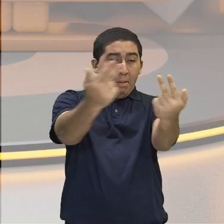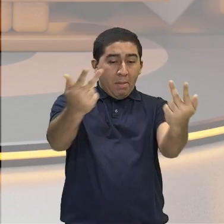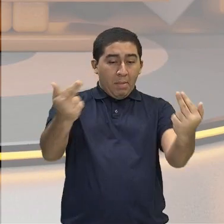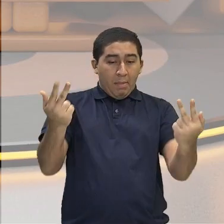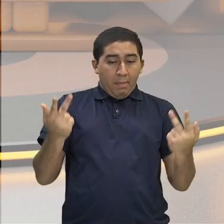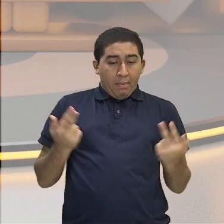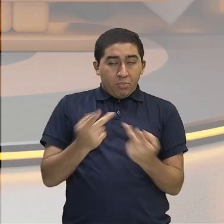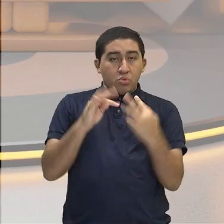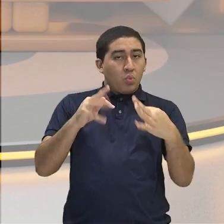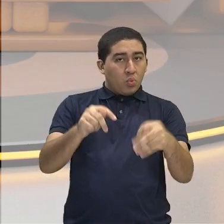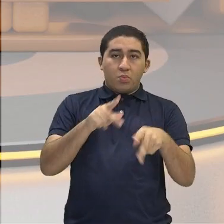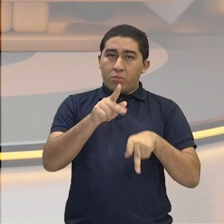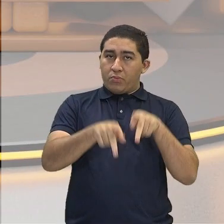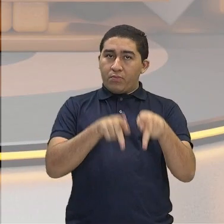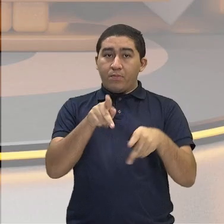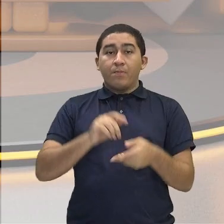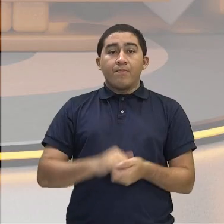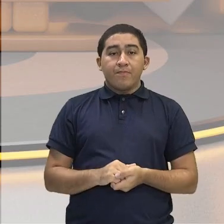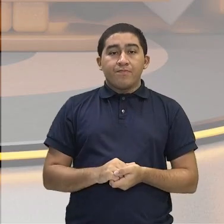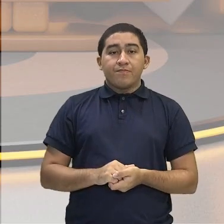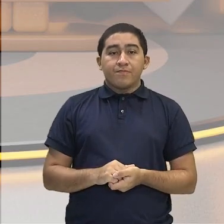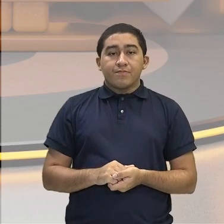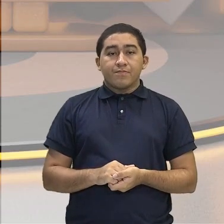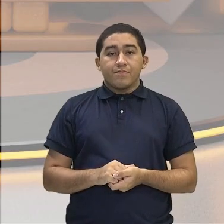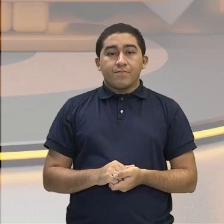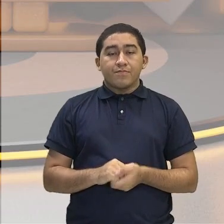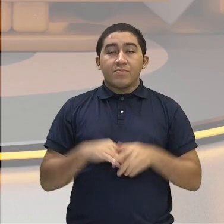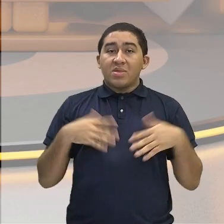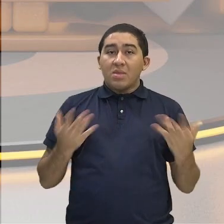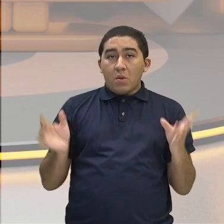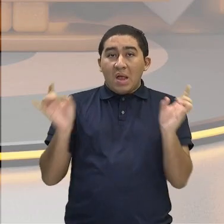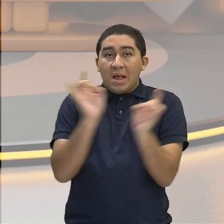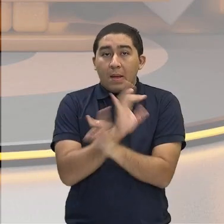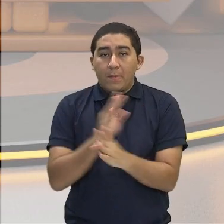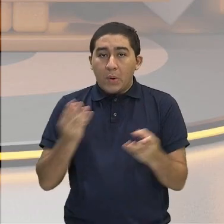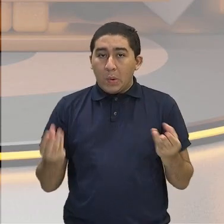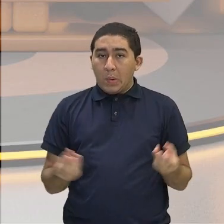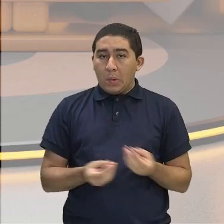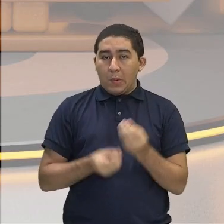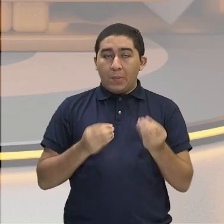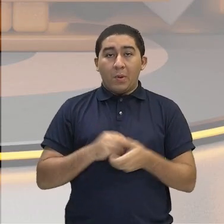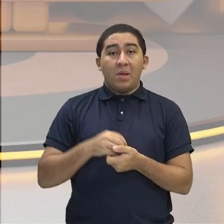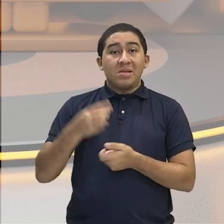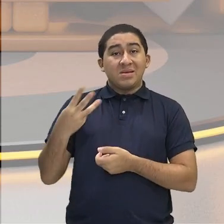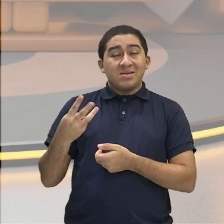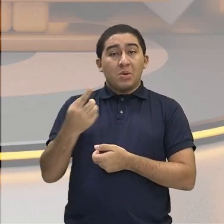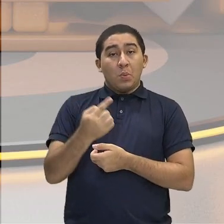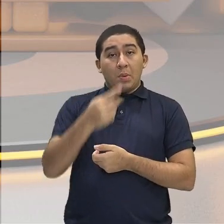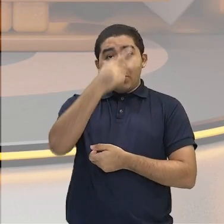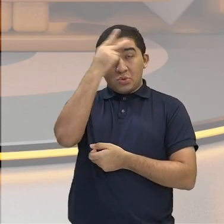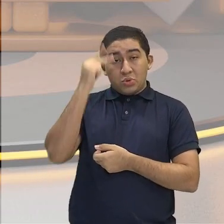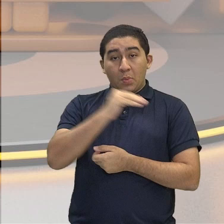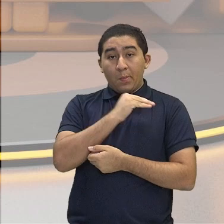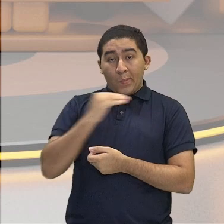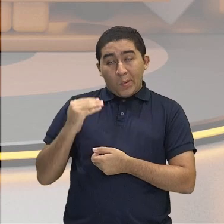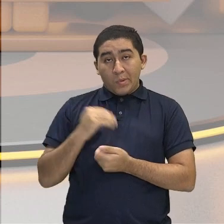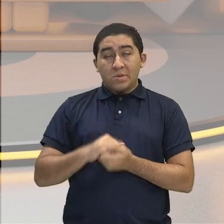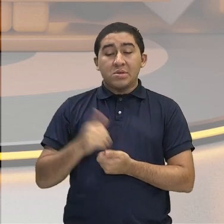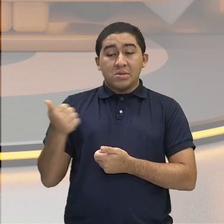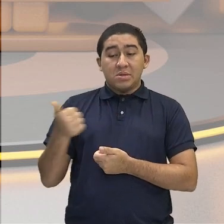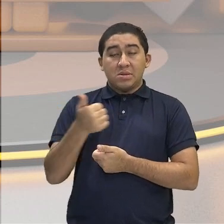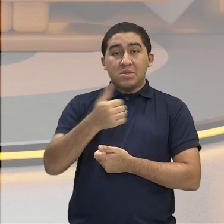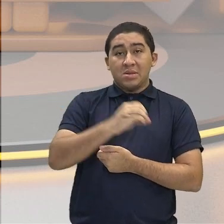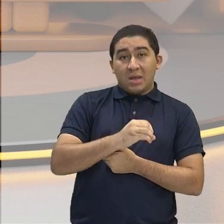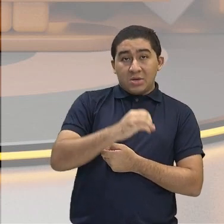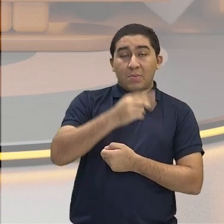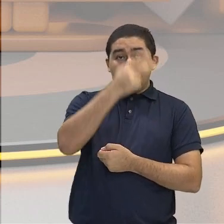população. Ok? E qual vai ser o desfecho? Né? 31 mortos, 110 feridos,